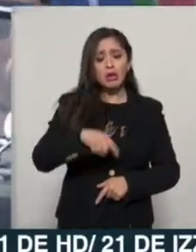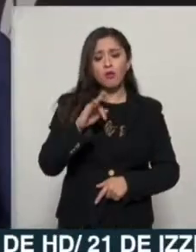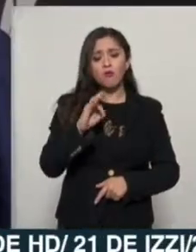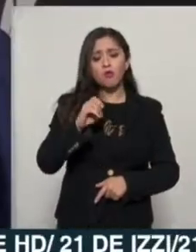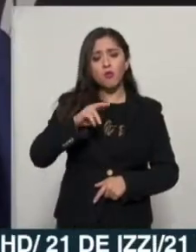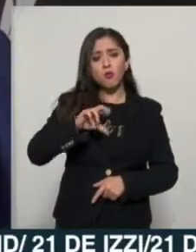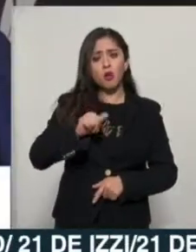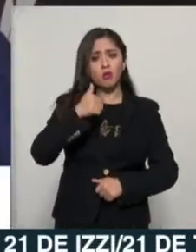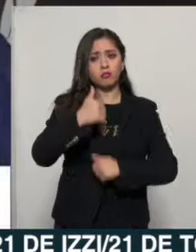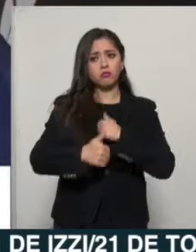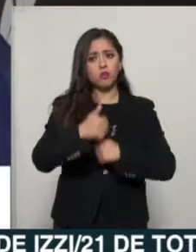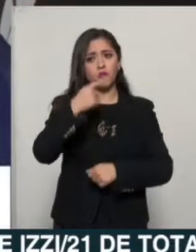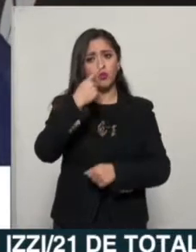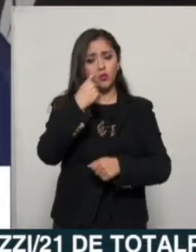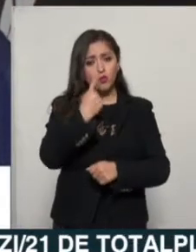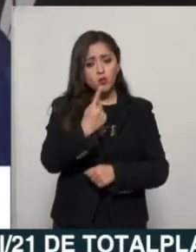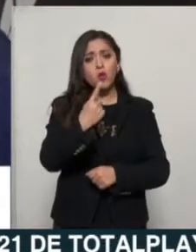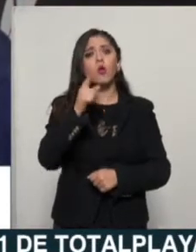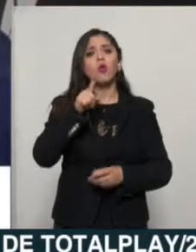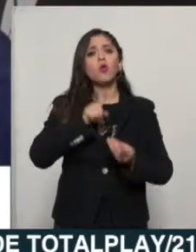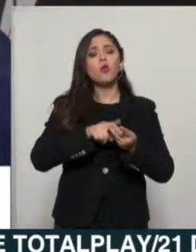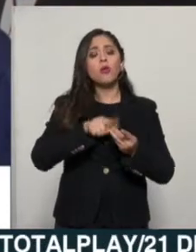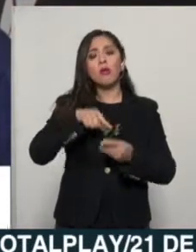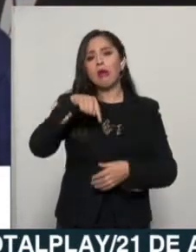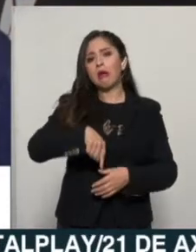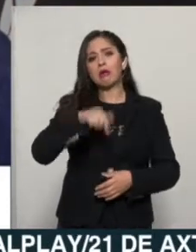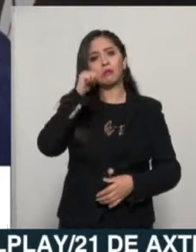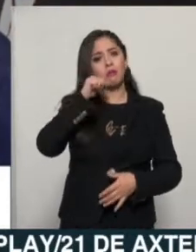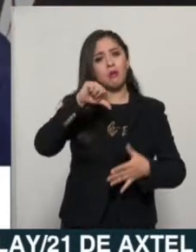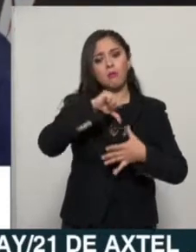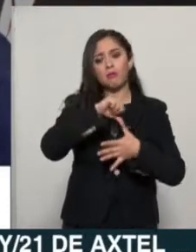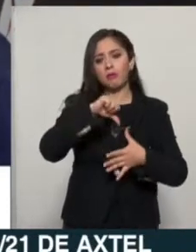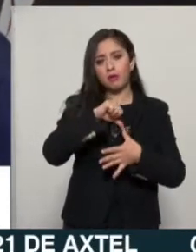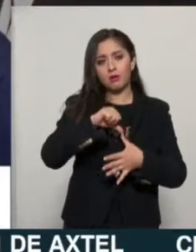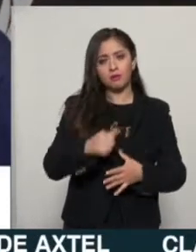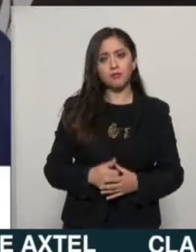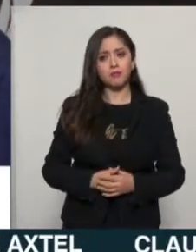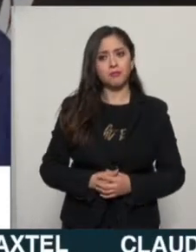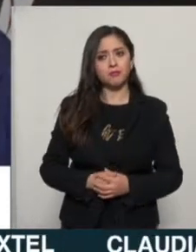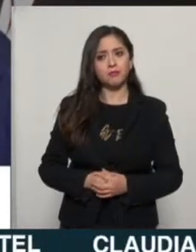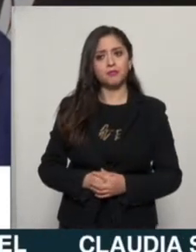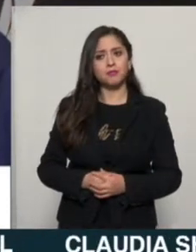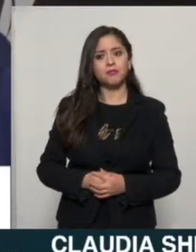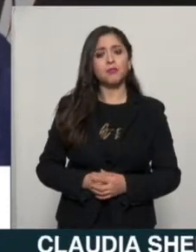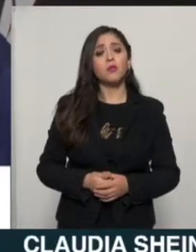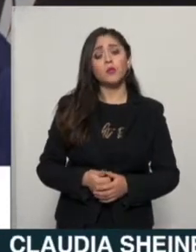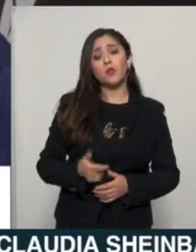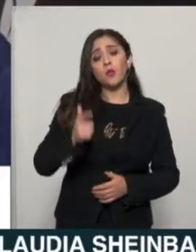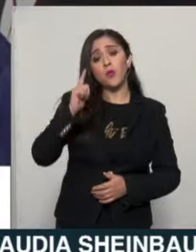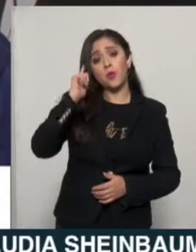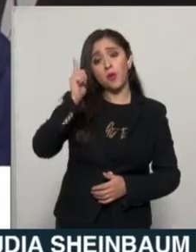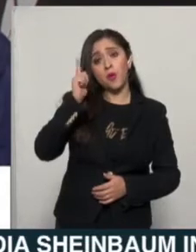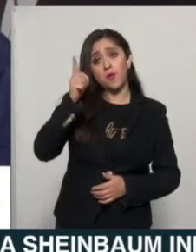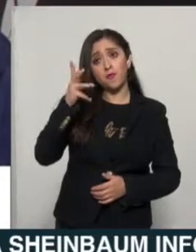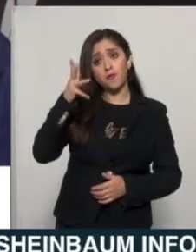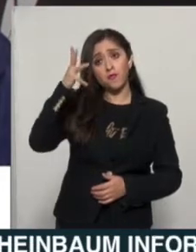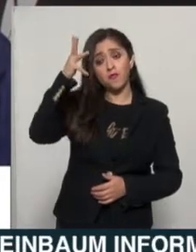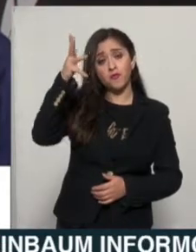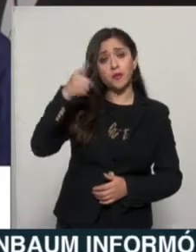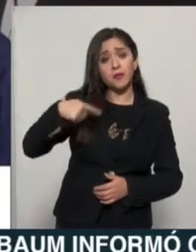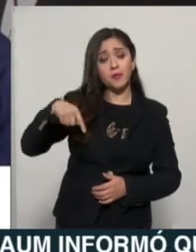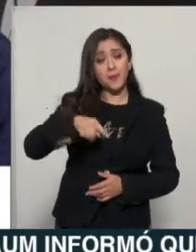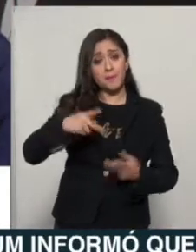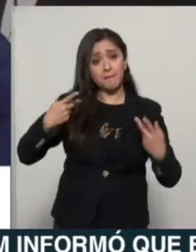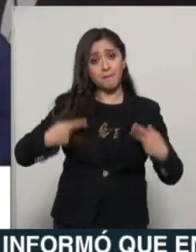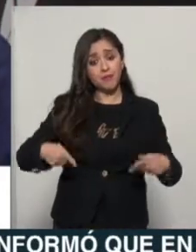1 na América Latina e espero que cada vez mais o público mexicano,